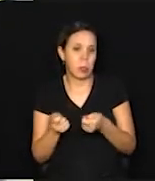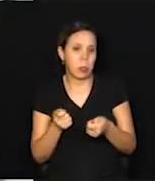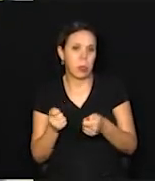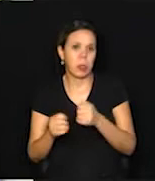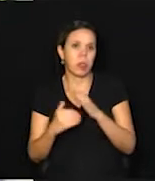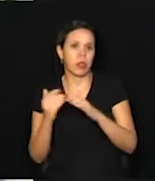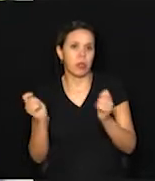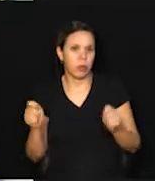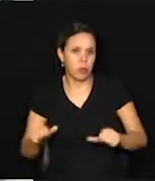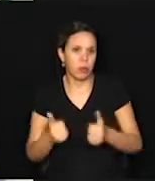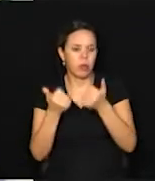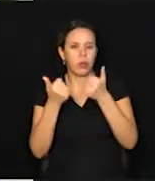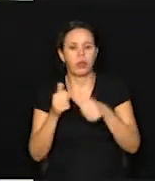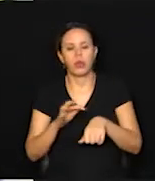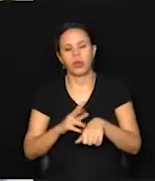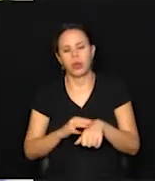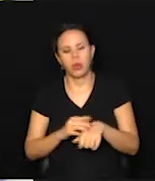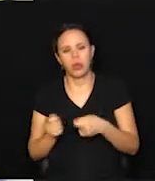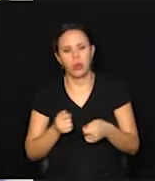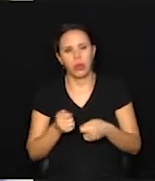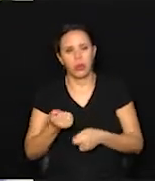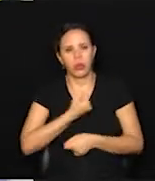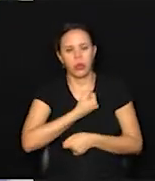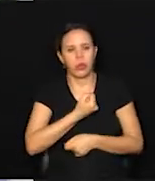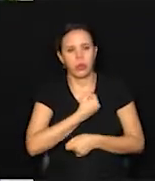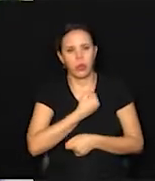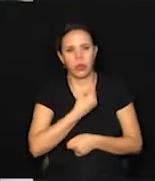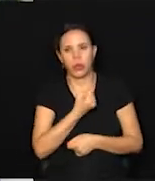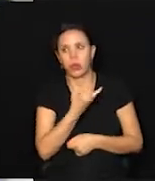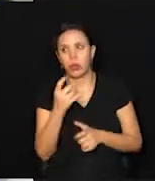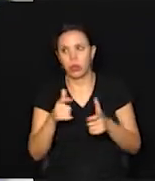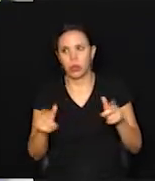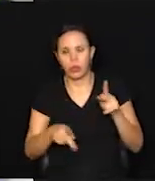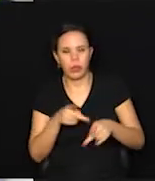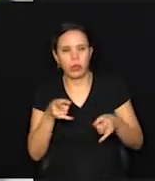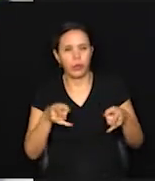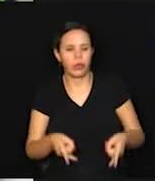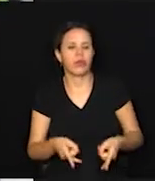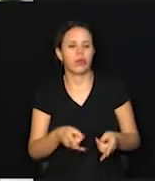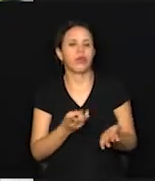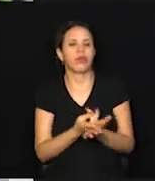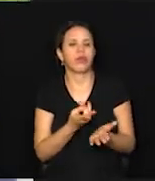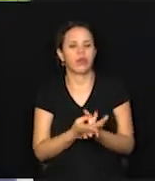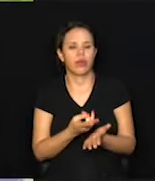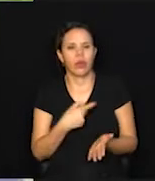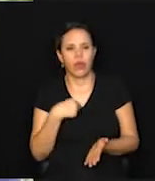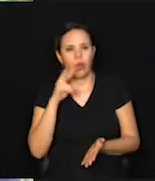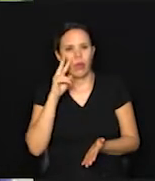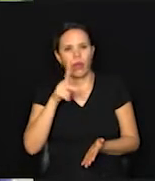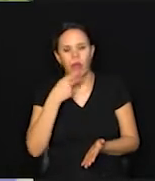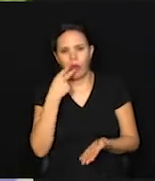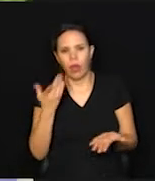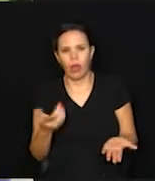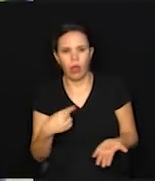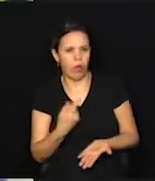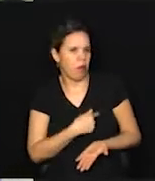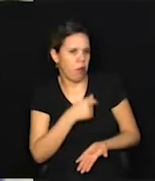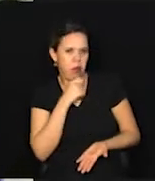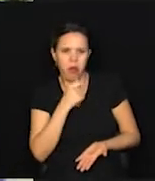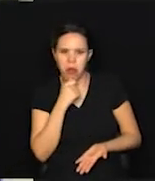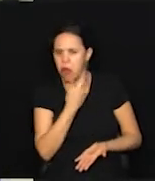favorável, positiva para a doença num número alto de pacientes. Mas infelizmente, feito, vocês vão ver aqui no que eu vou falar em seguida, nós ainda não